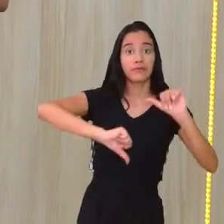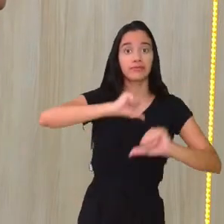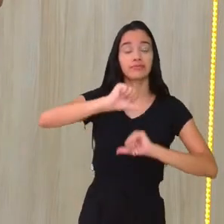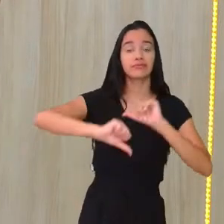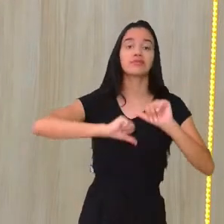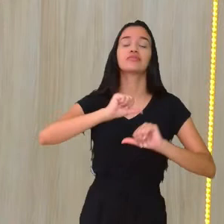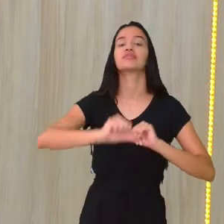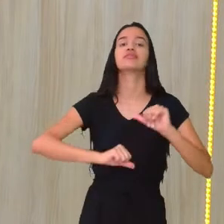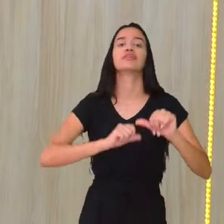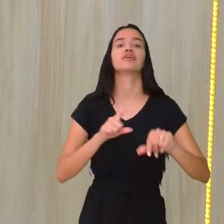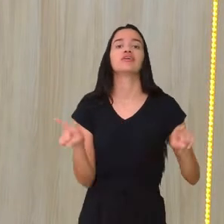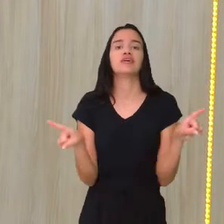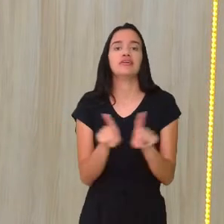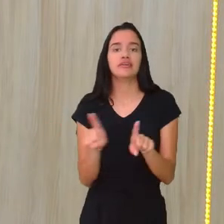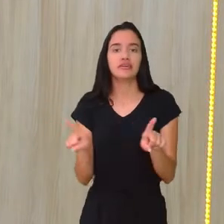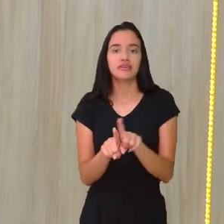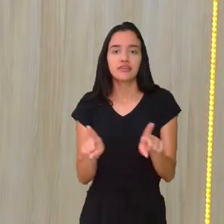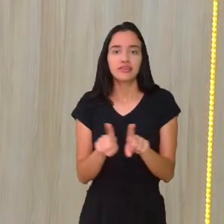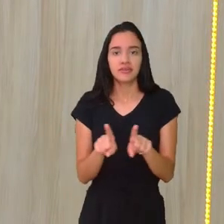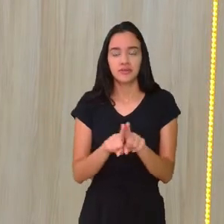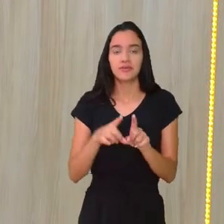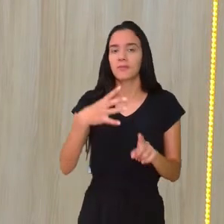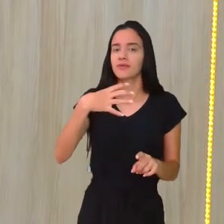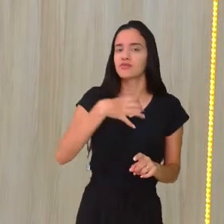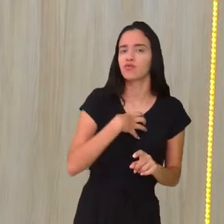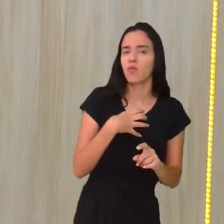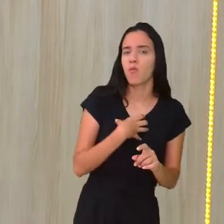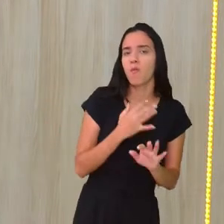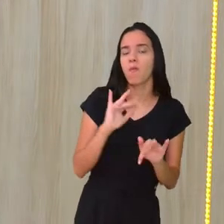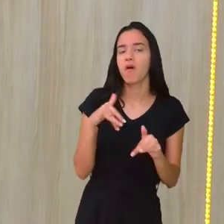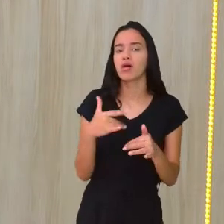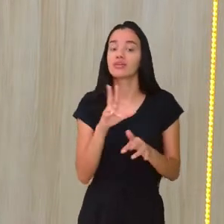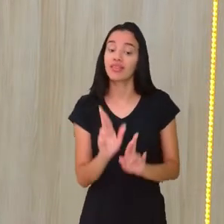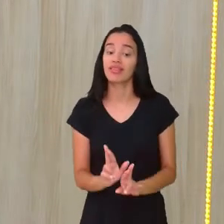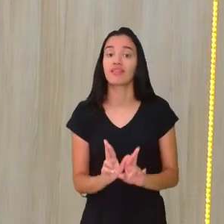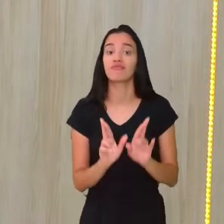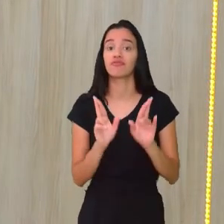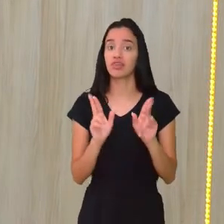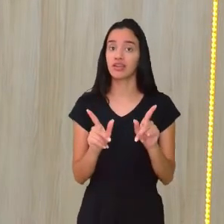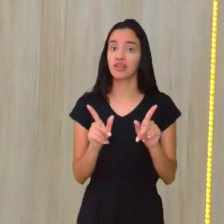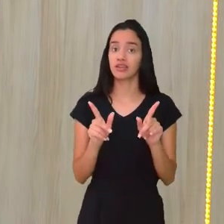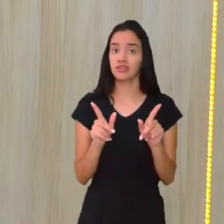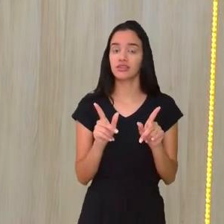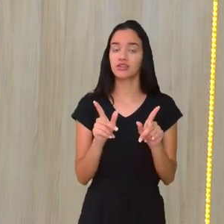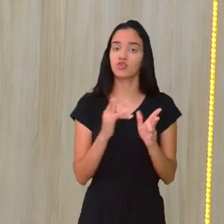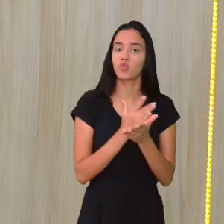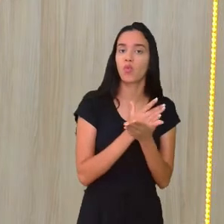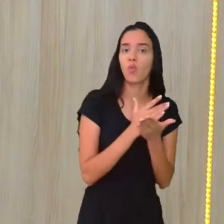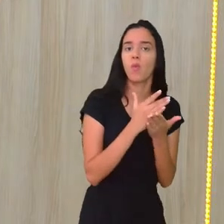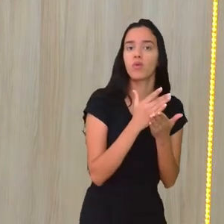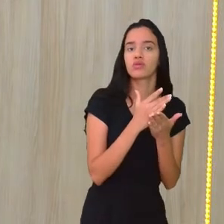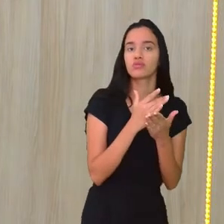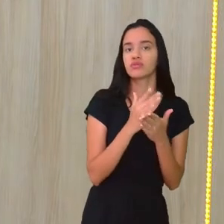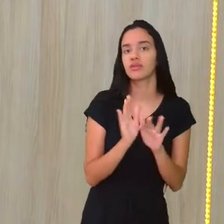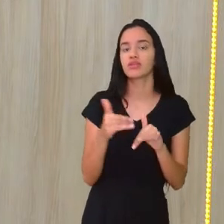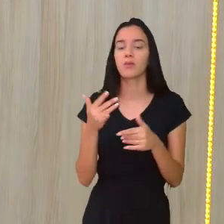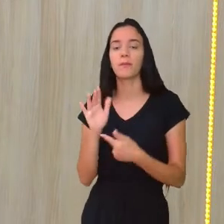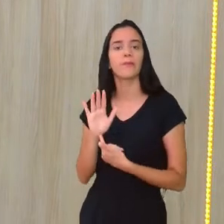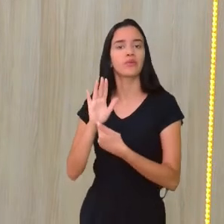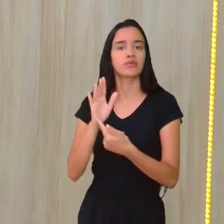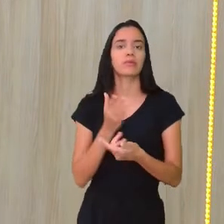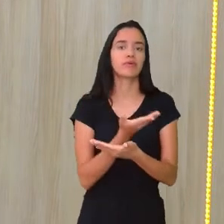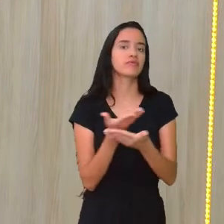Foram adquirindo formatos diferente desse início aí, não é? Então, eu mostrei